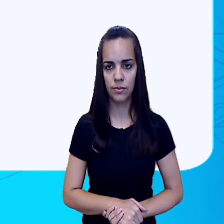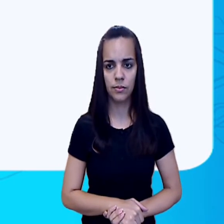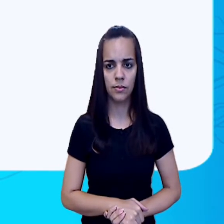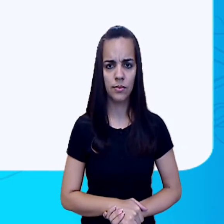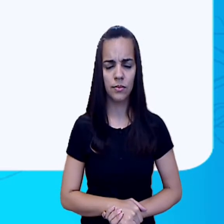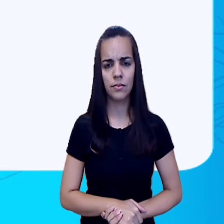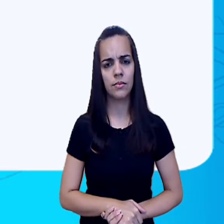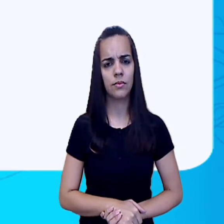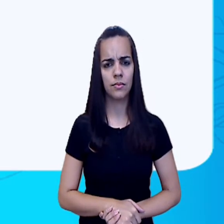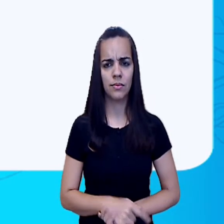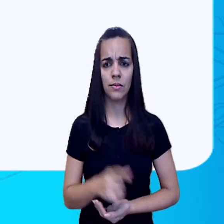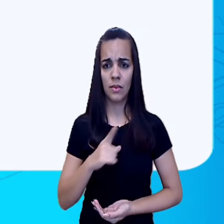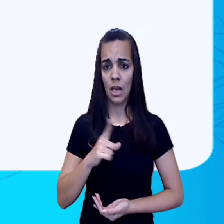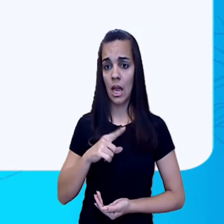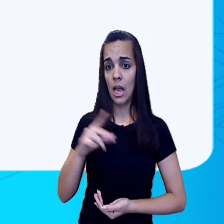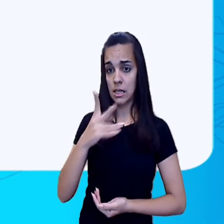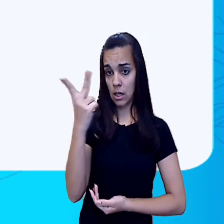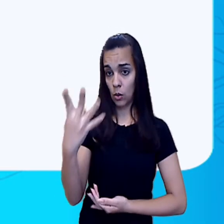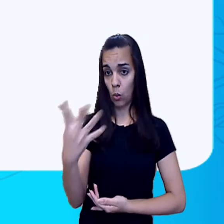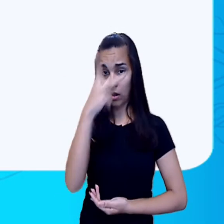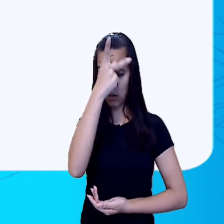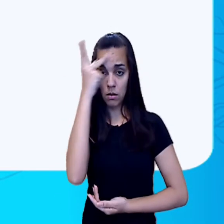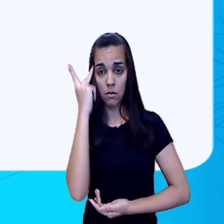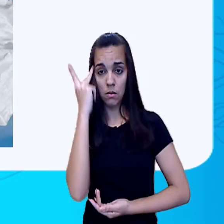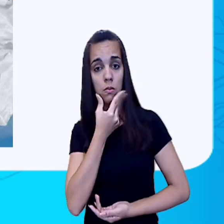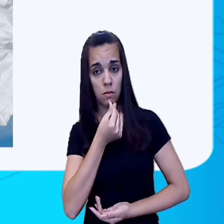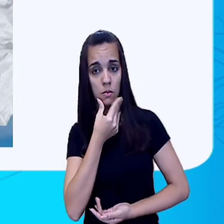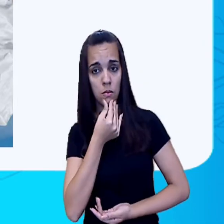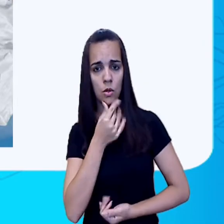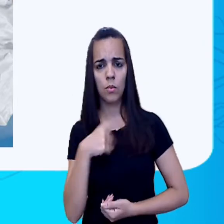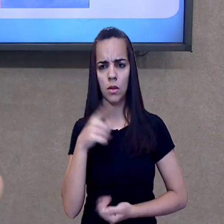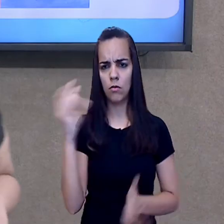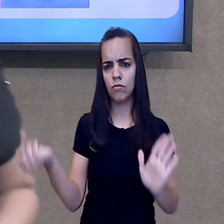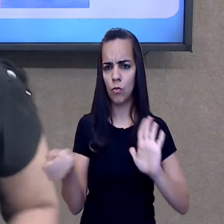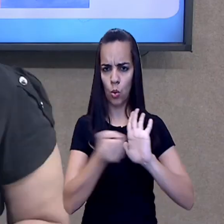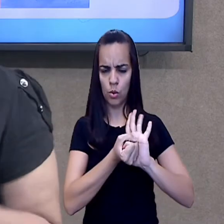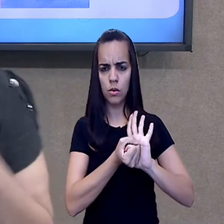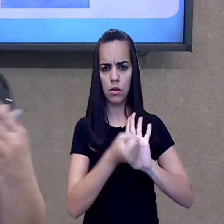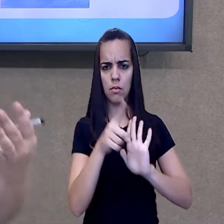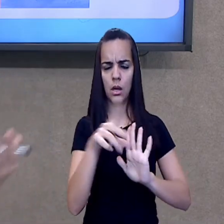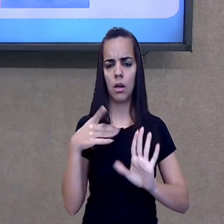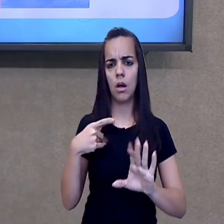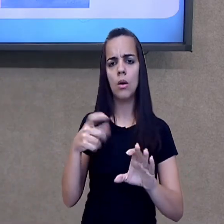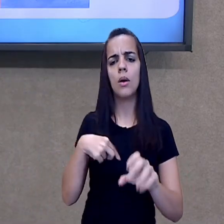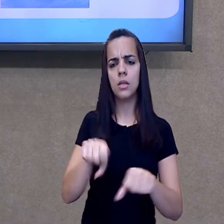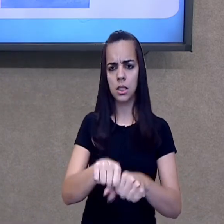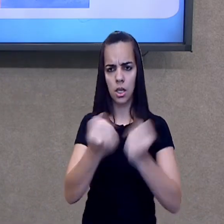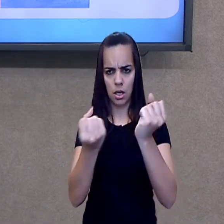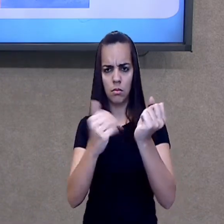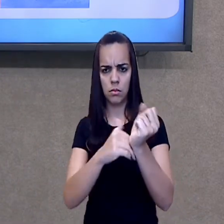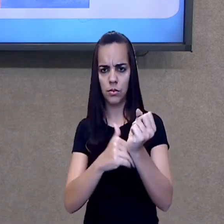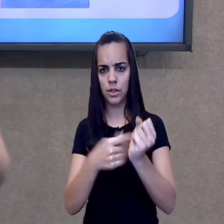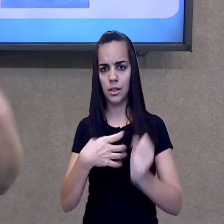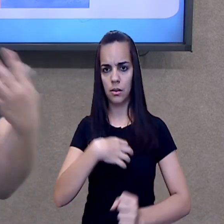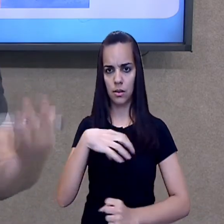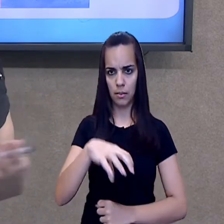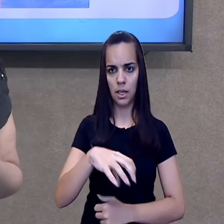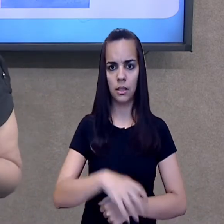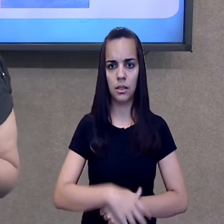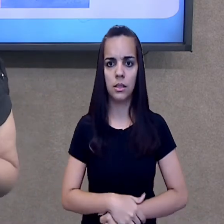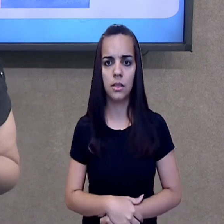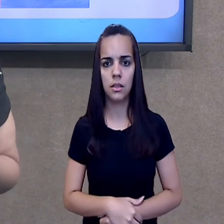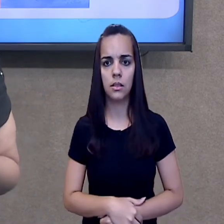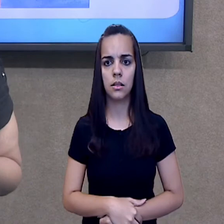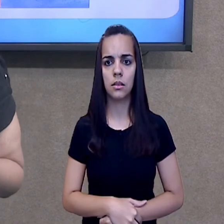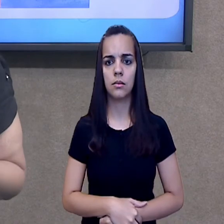Deus. Foram os líderes que marcaram a Conjuração, tendo outros movimentos, tendo outros líderes,